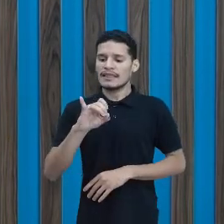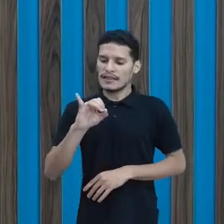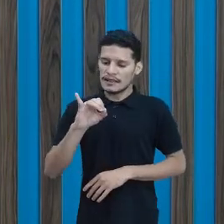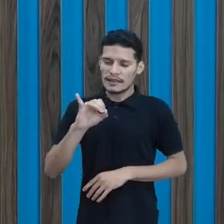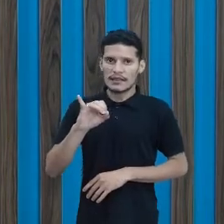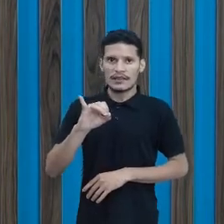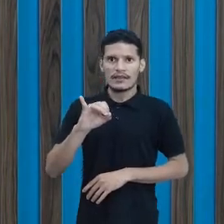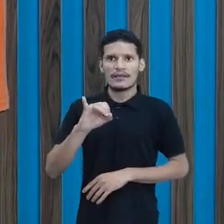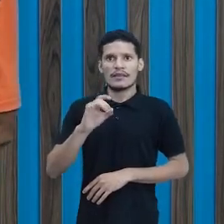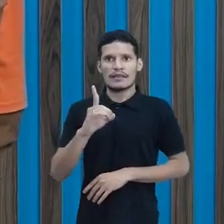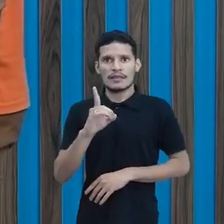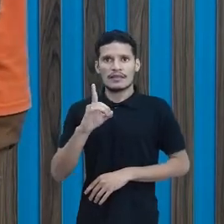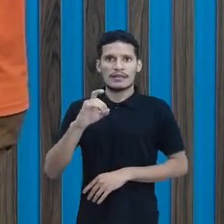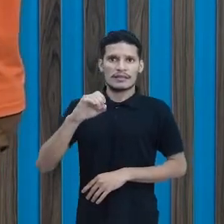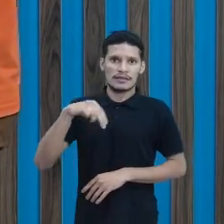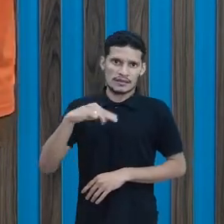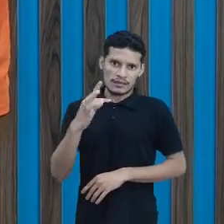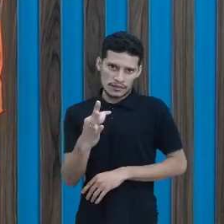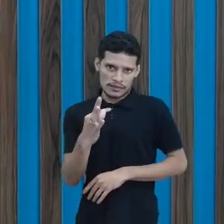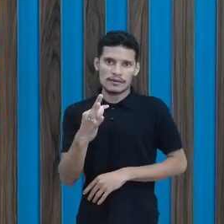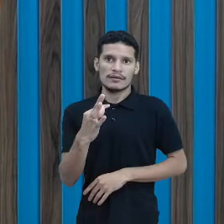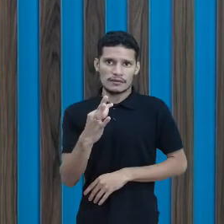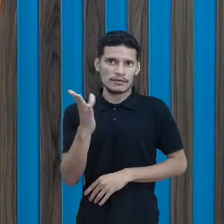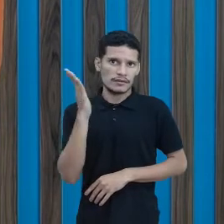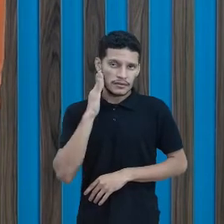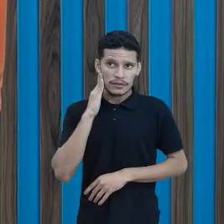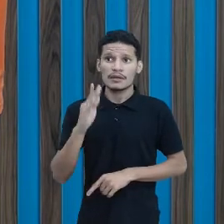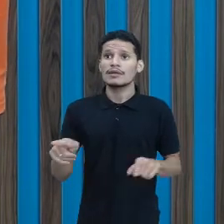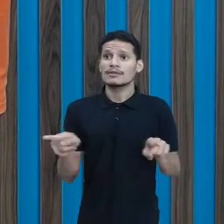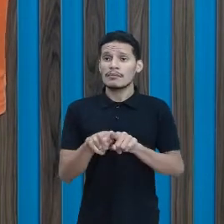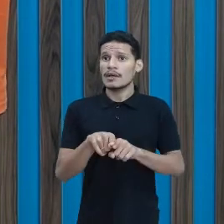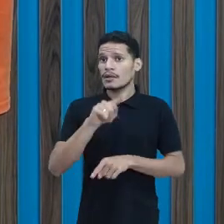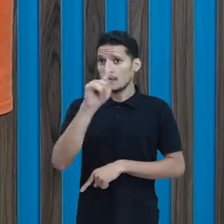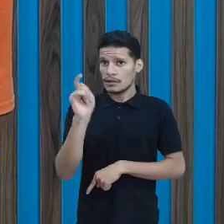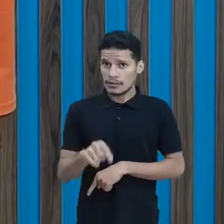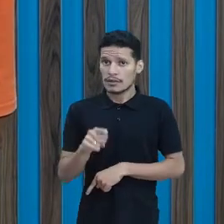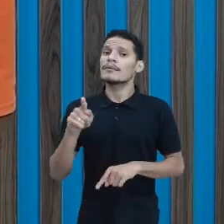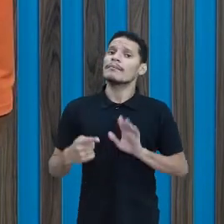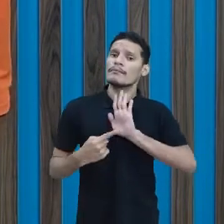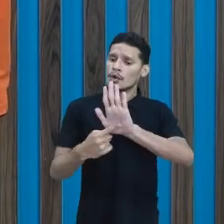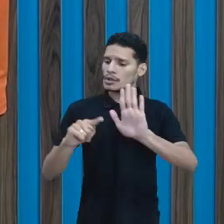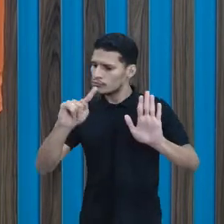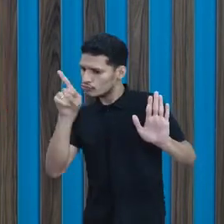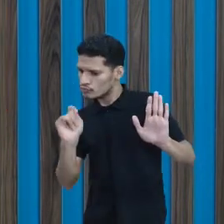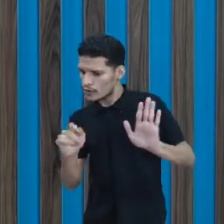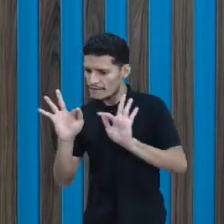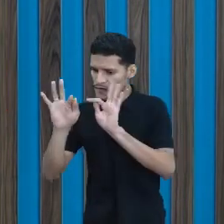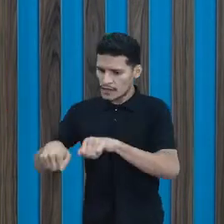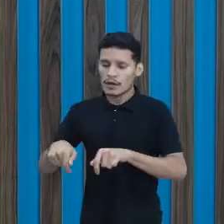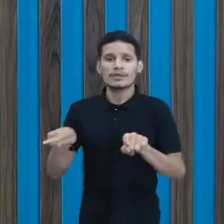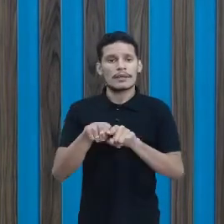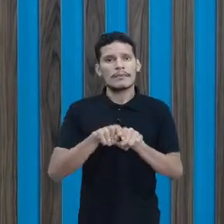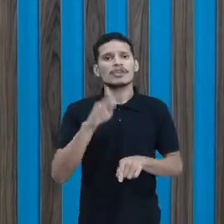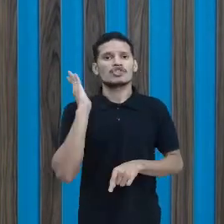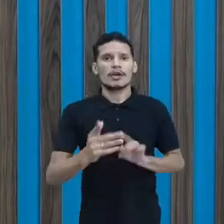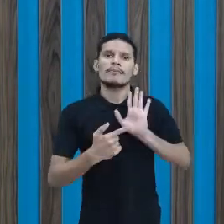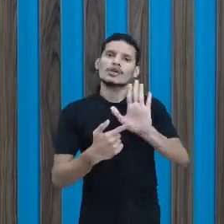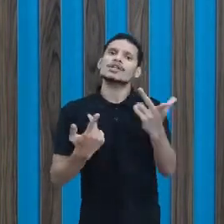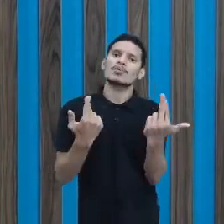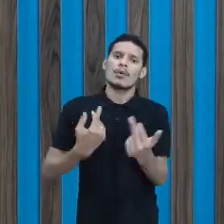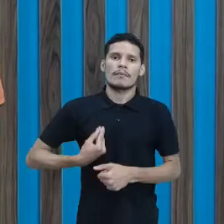tá? Interrogativa, colocou auxiliar negativo, auxiliar interrogativo e já está na interrogativa, assim como foi com o